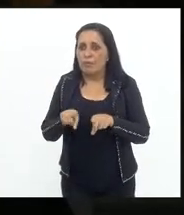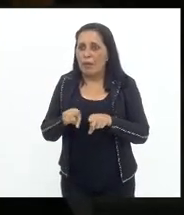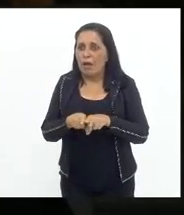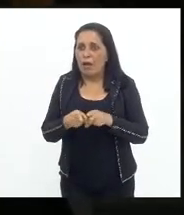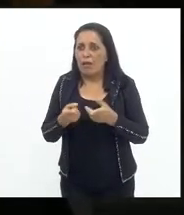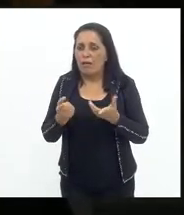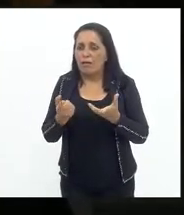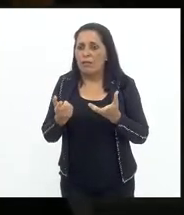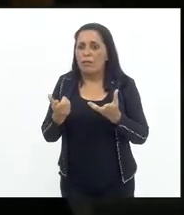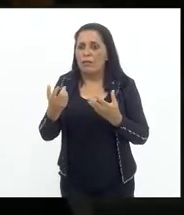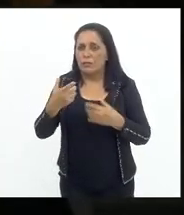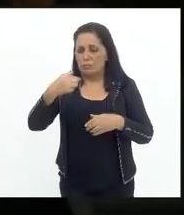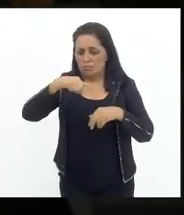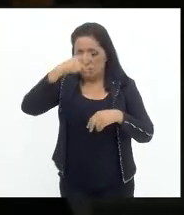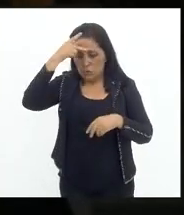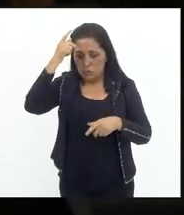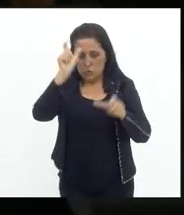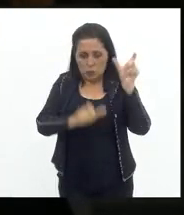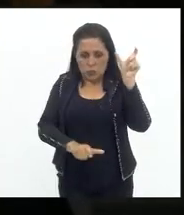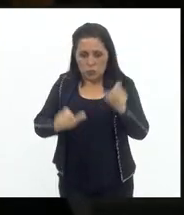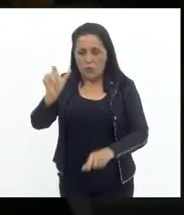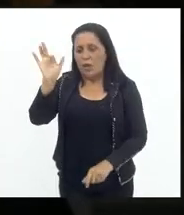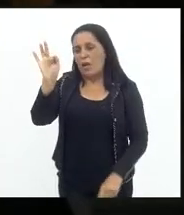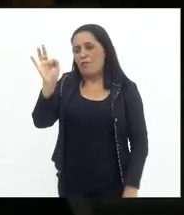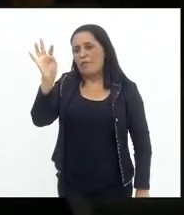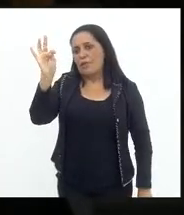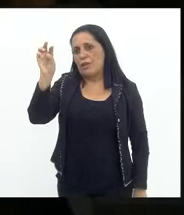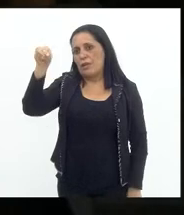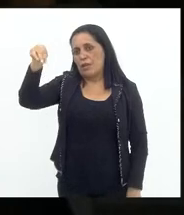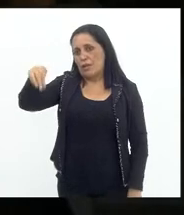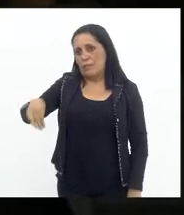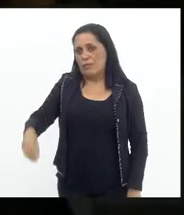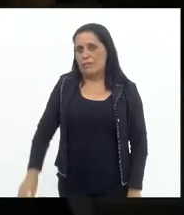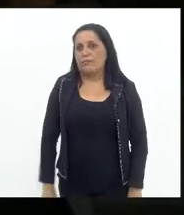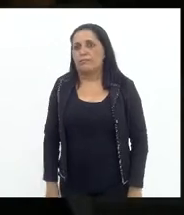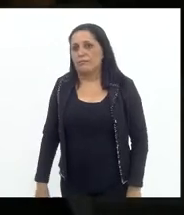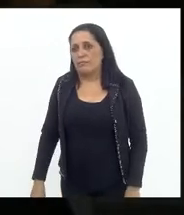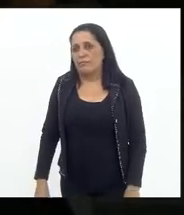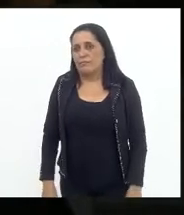gênero, pessoas FTM,